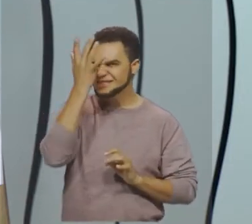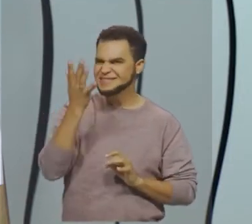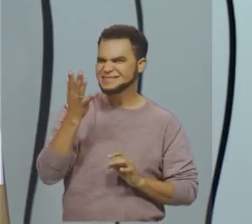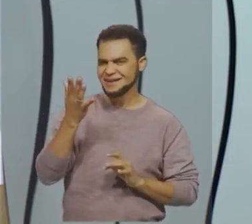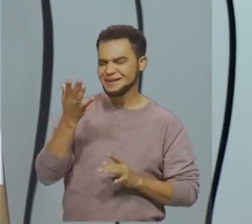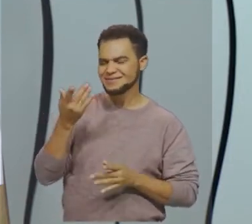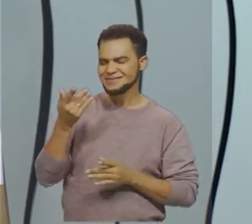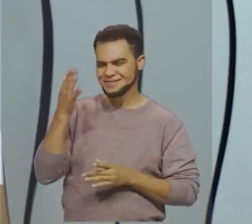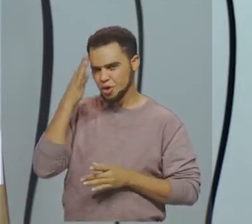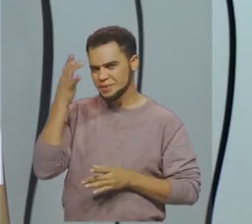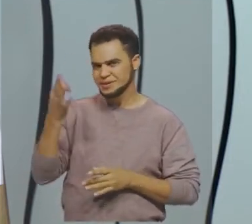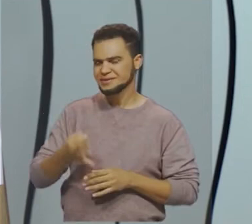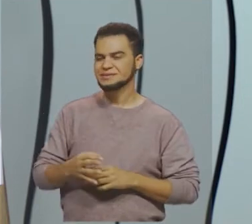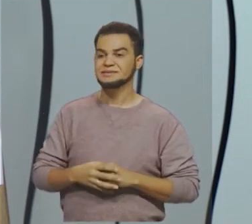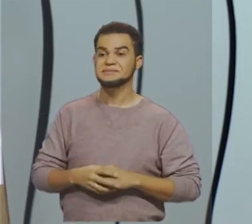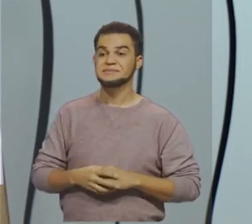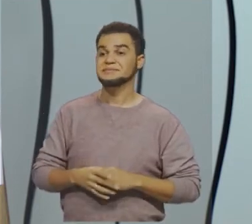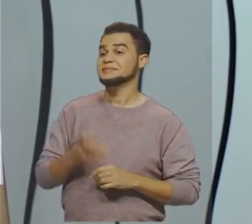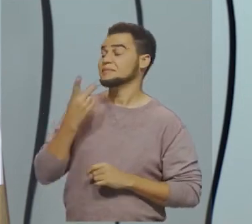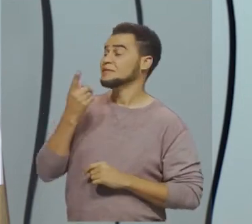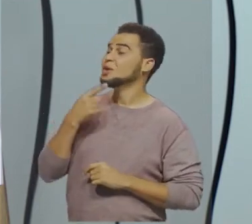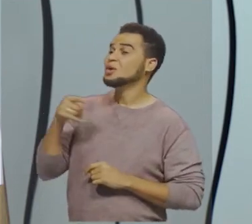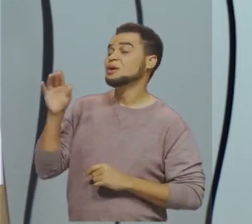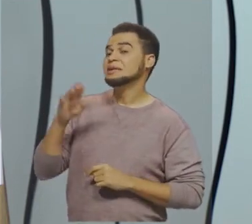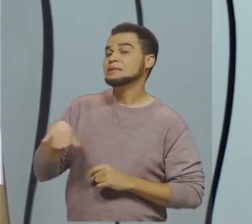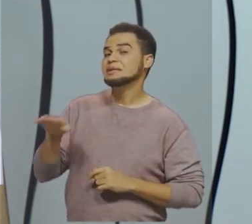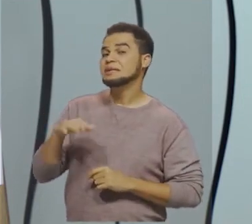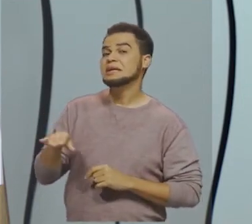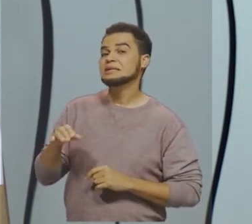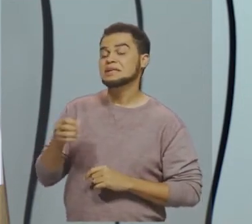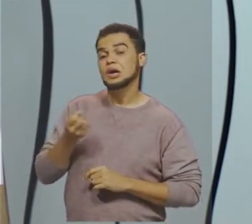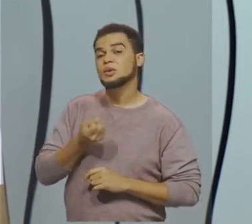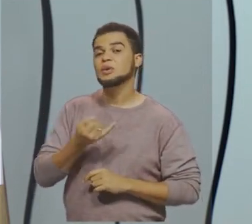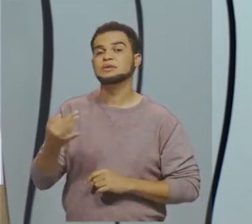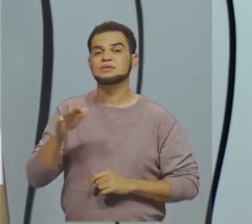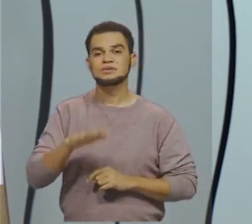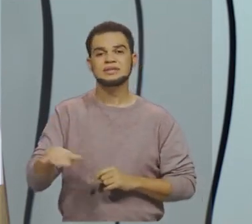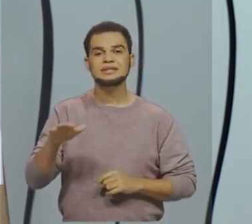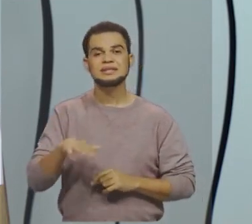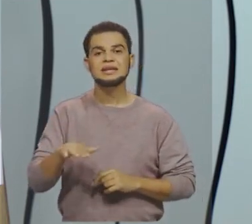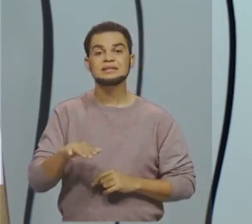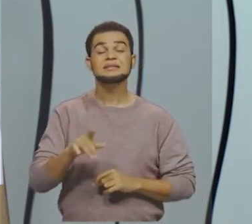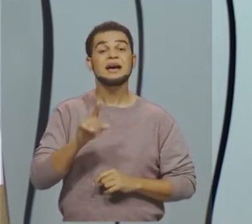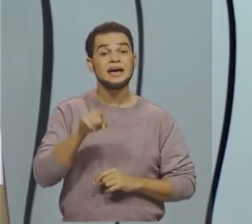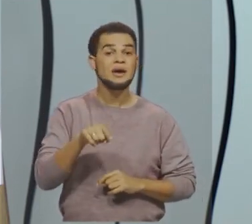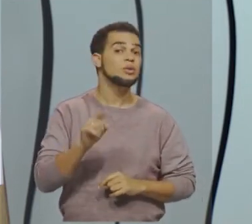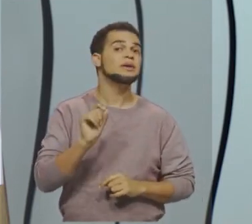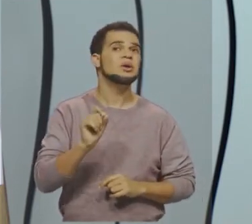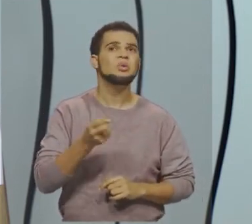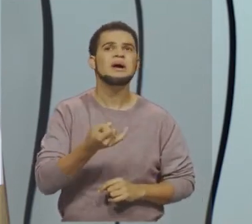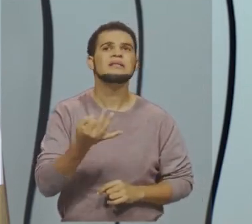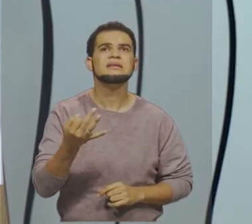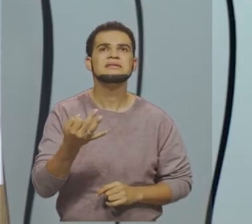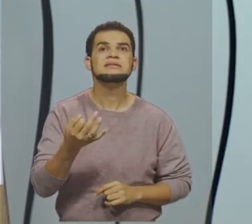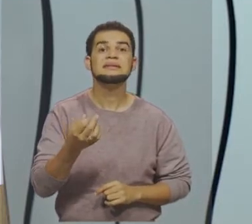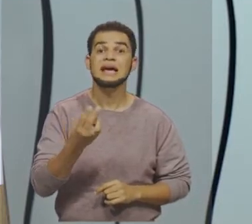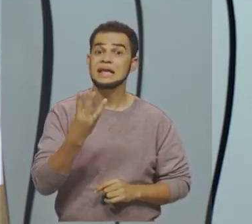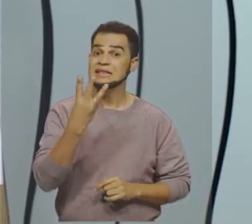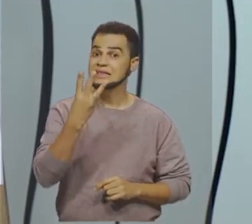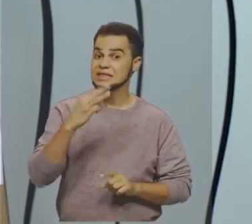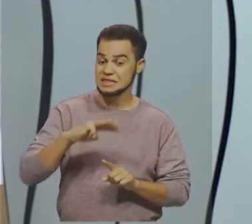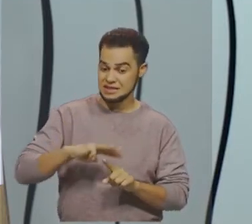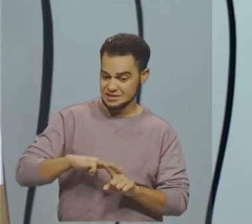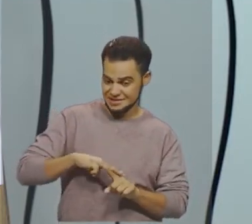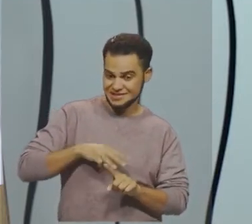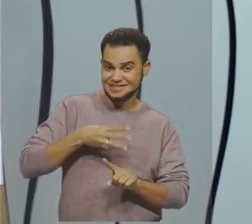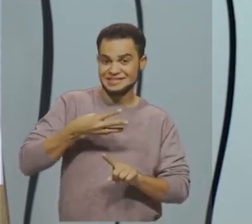trabalho. Aí ele diz também que nas crianças, a quantidade de crianças é o triplo dos homens, hein? Pô,